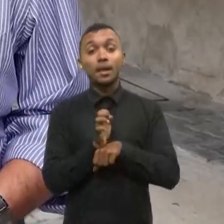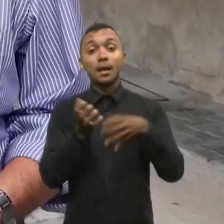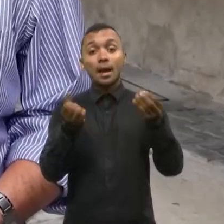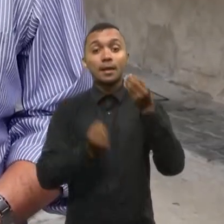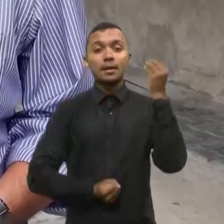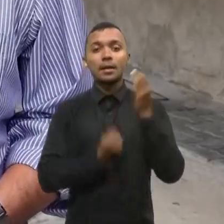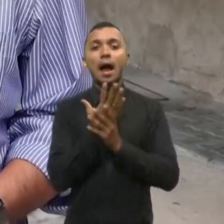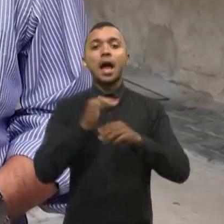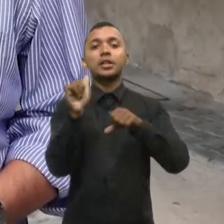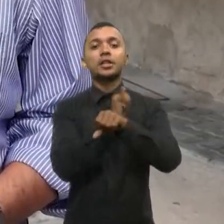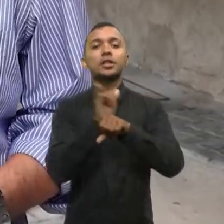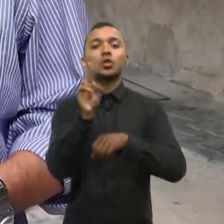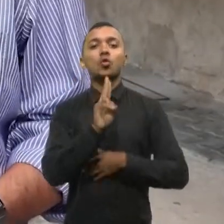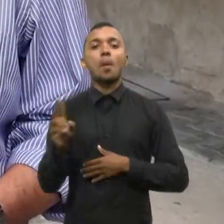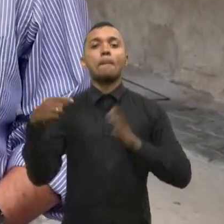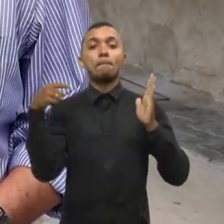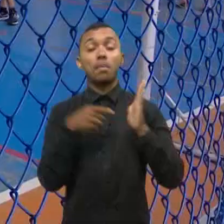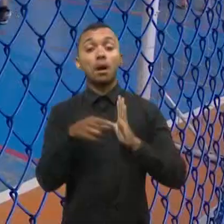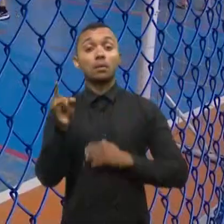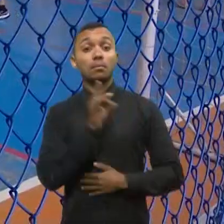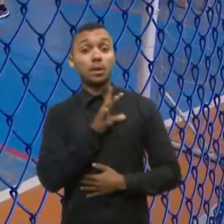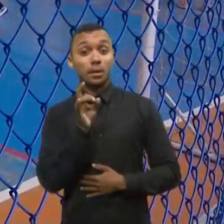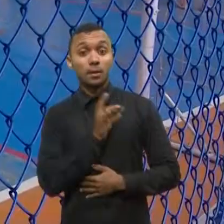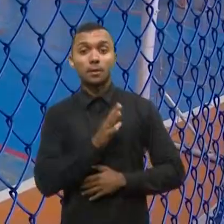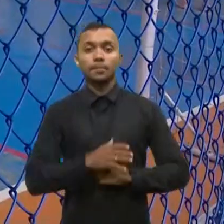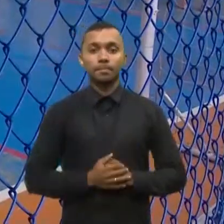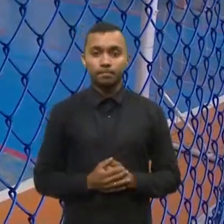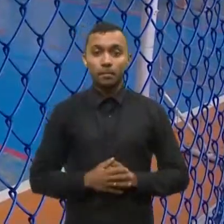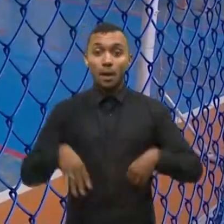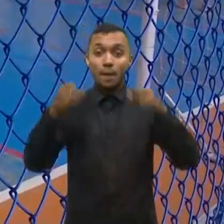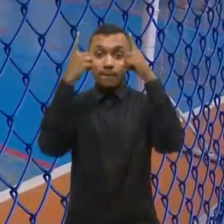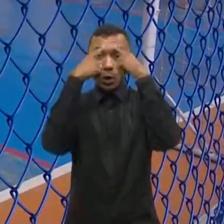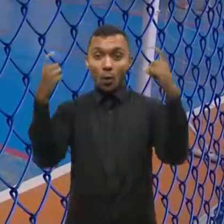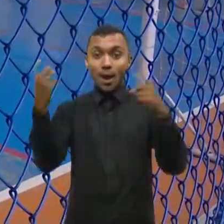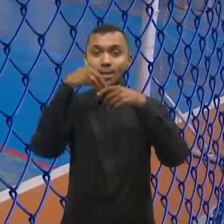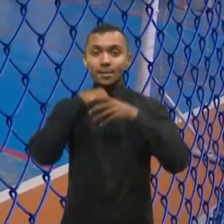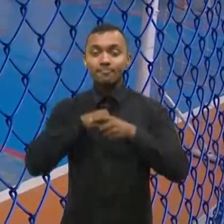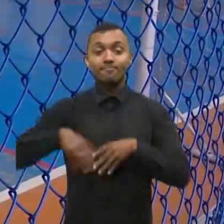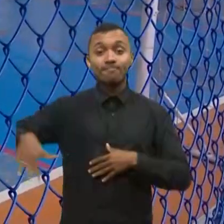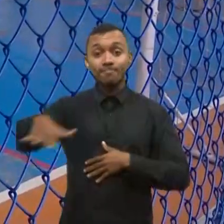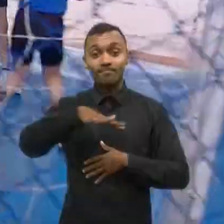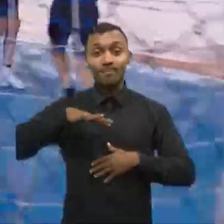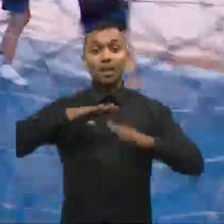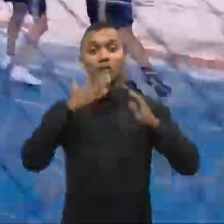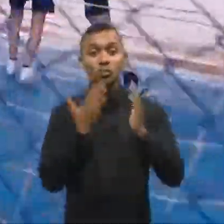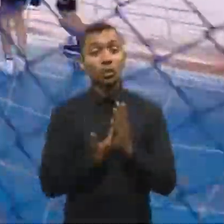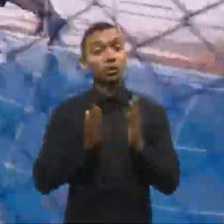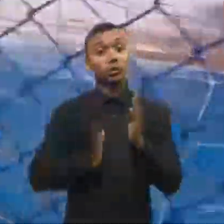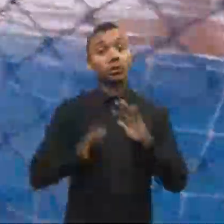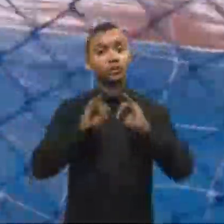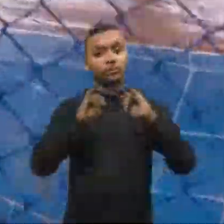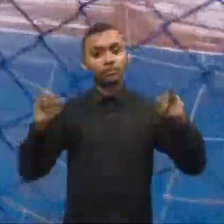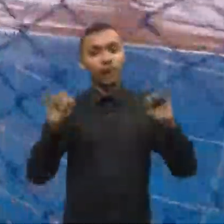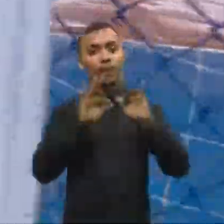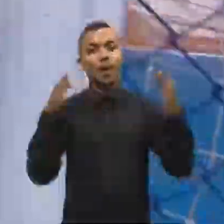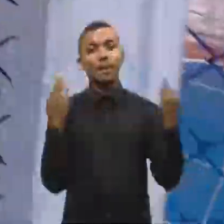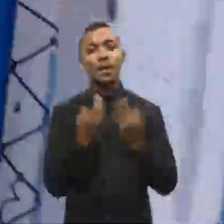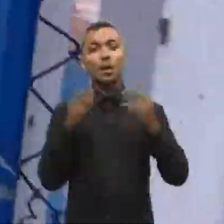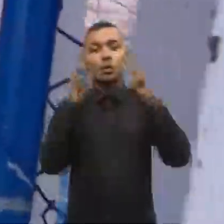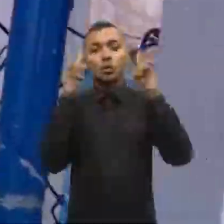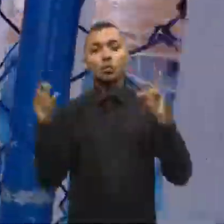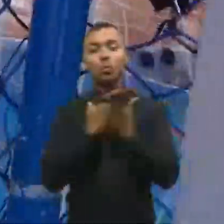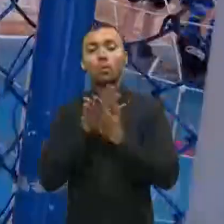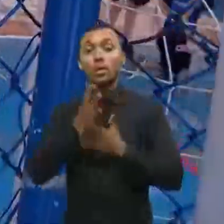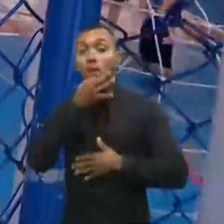segurança chamado Botão do Pânico. Violência no ambiente escolar alerta famílias sobre o